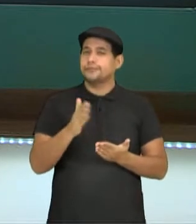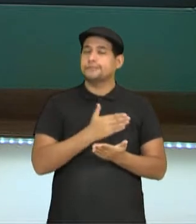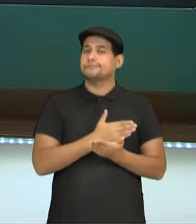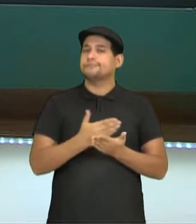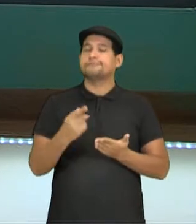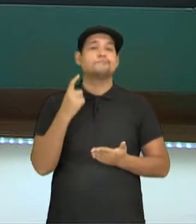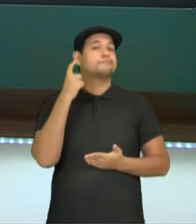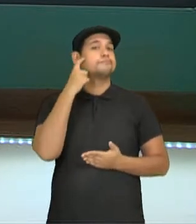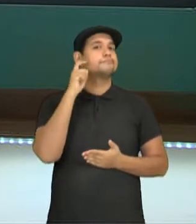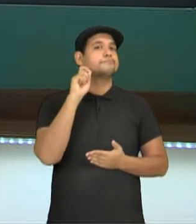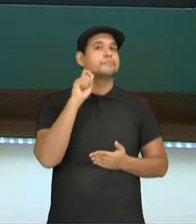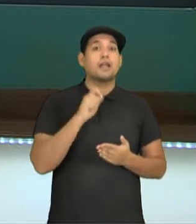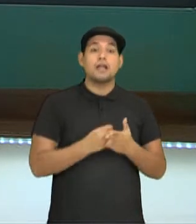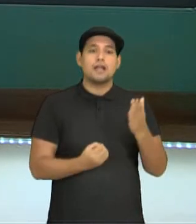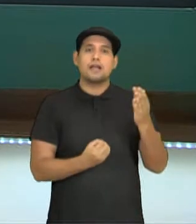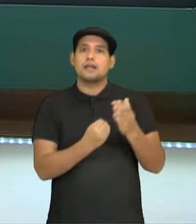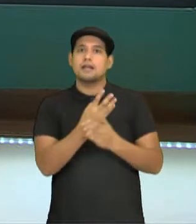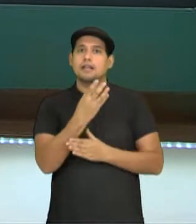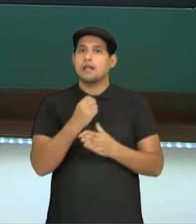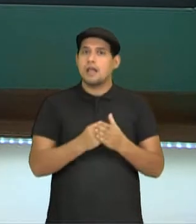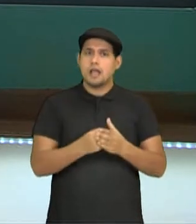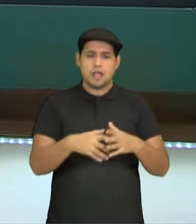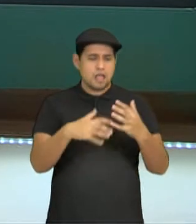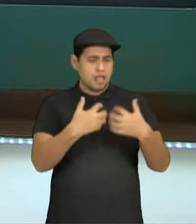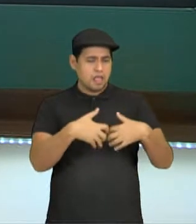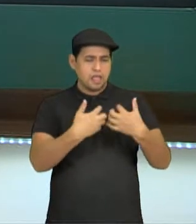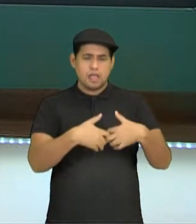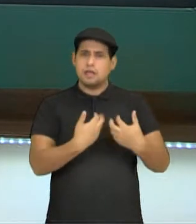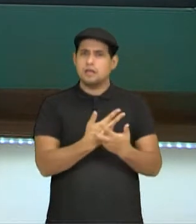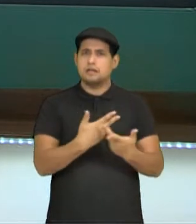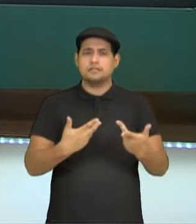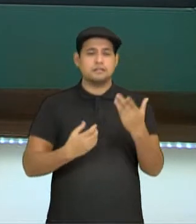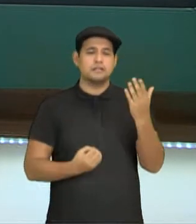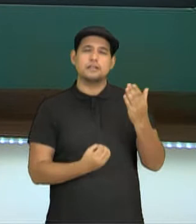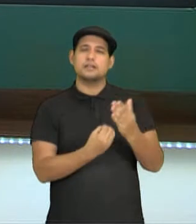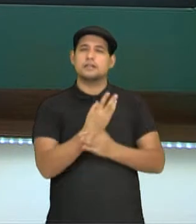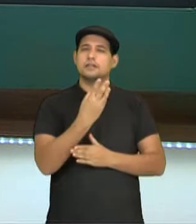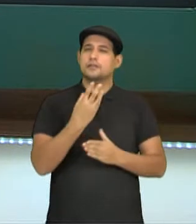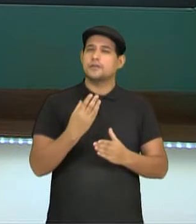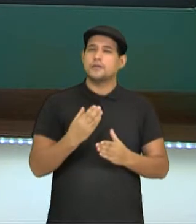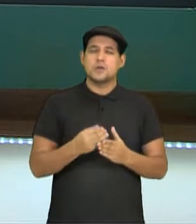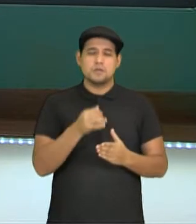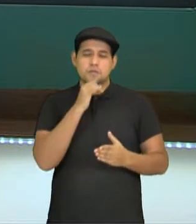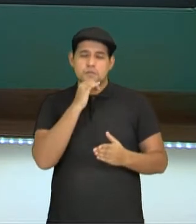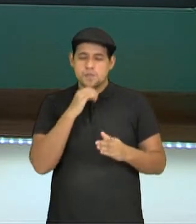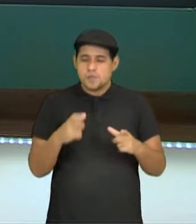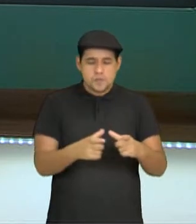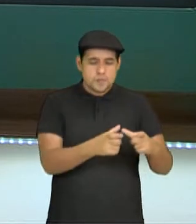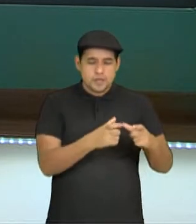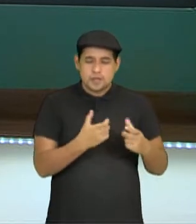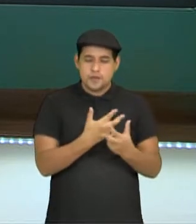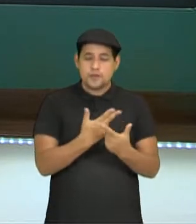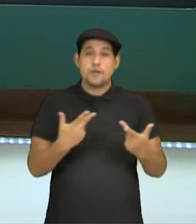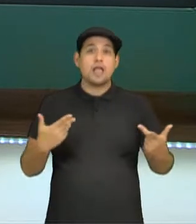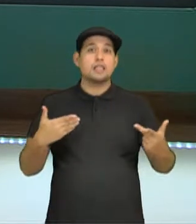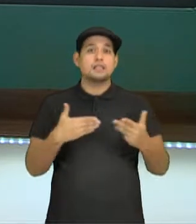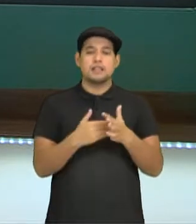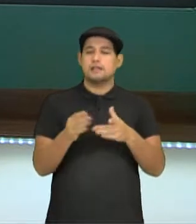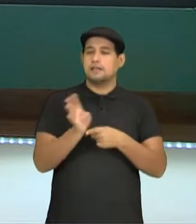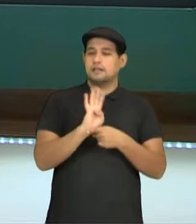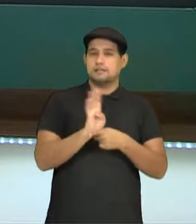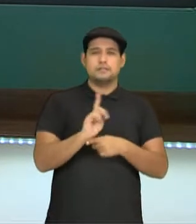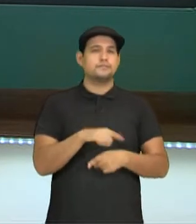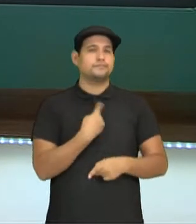inventar aparelhos, e criaram desde pequenos fragmentos até o cinema como